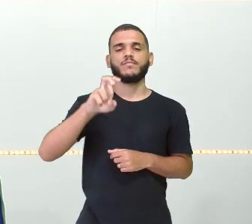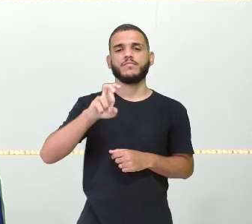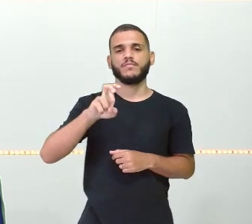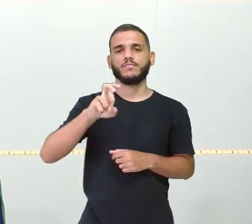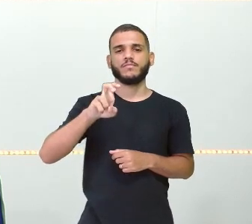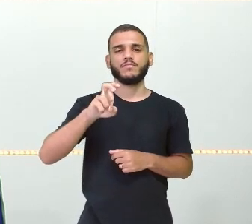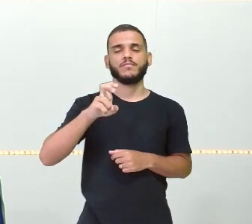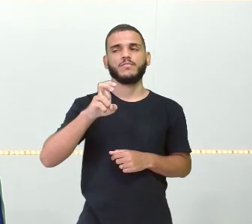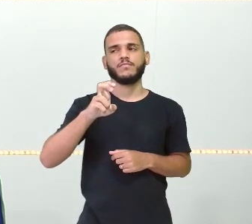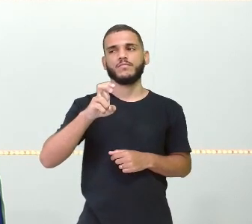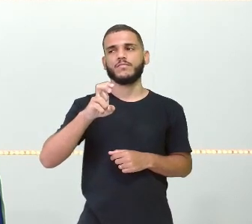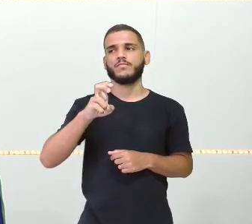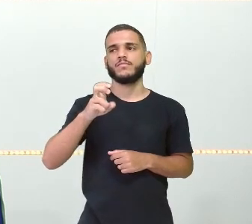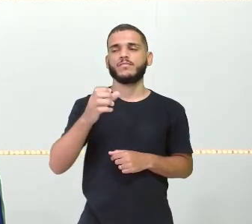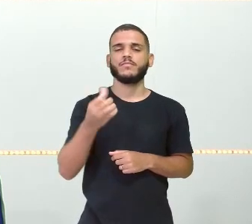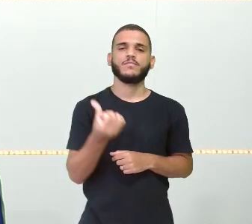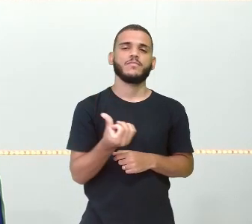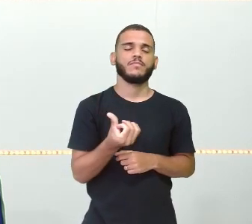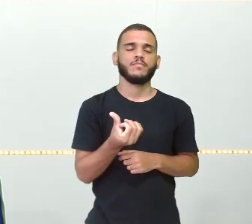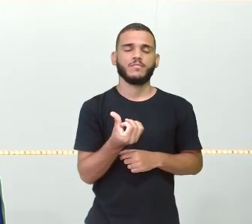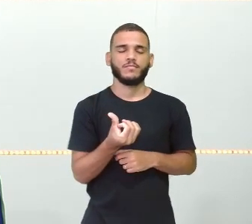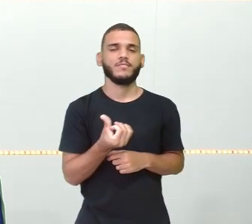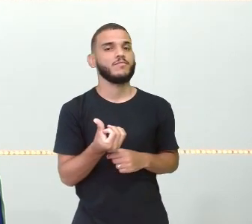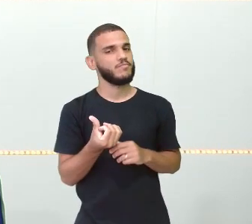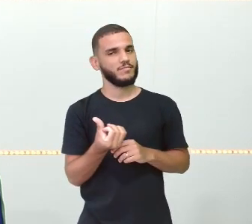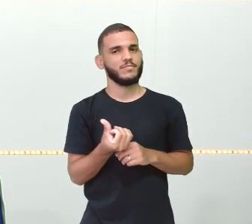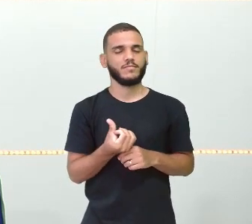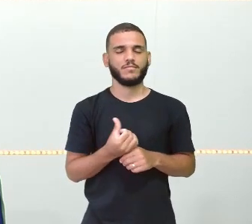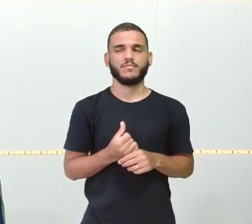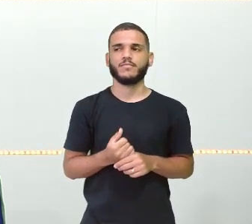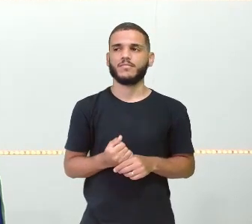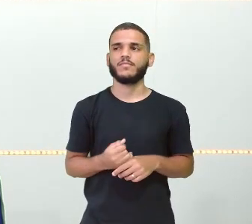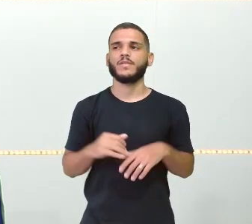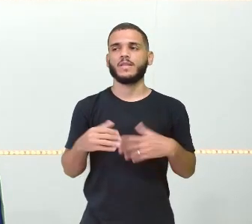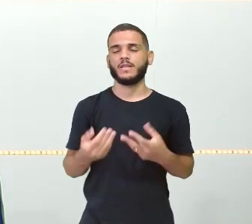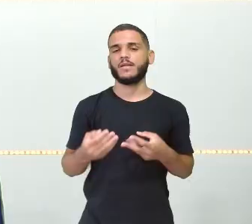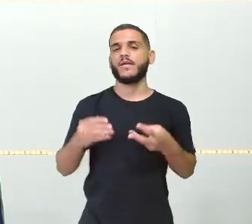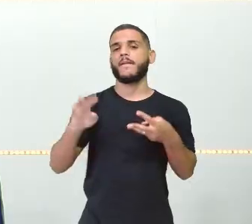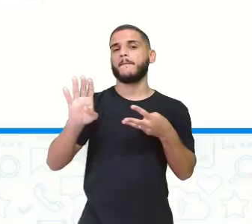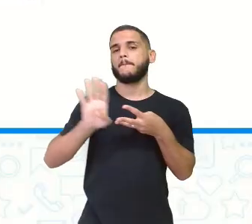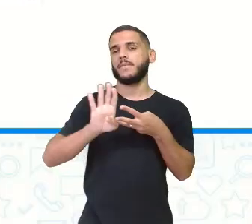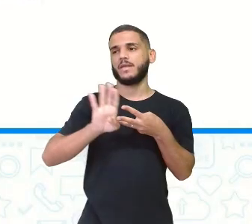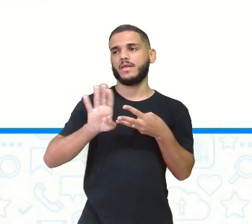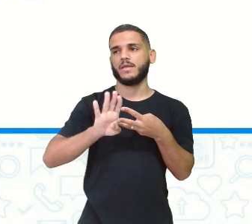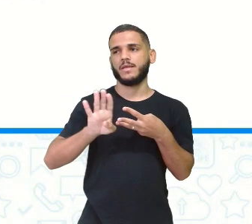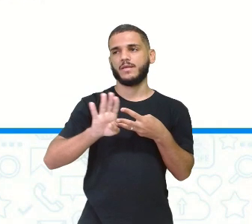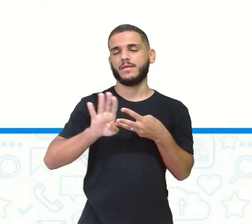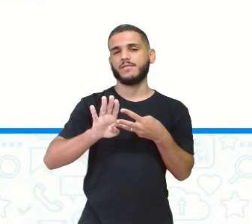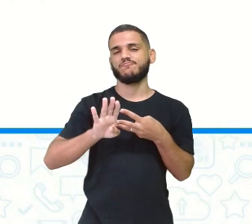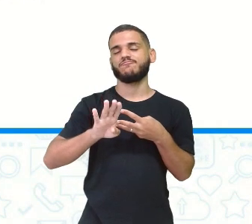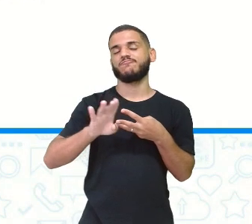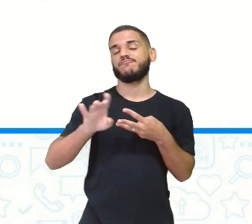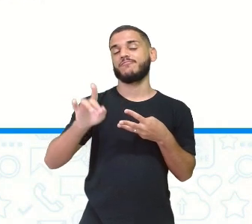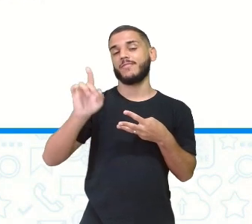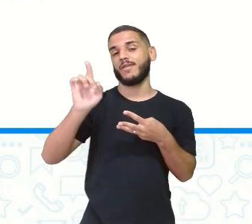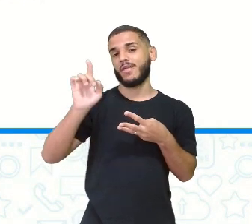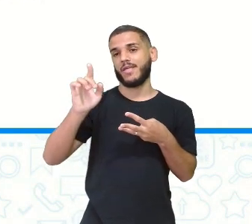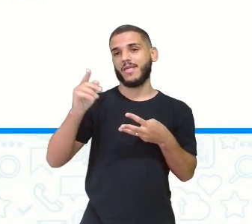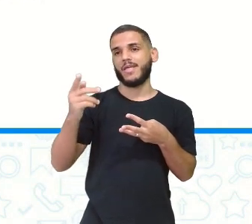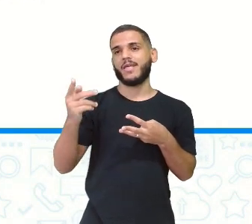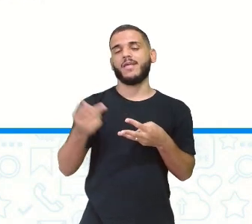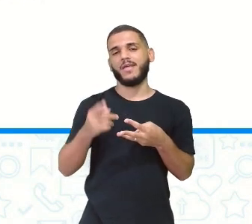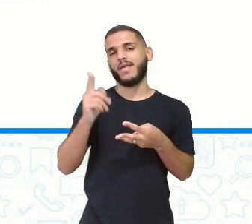4... 5 aqui em cima, 6 embaixo. Então, a alternativa B, a gente já sabe que ela